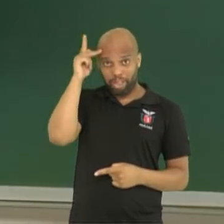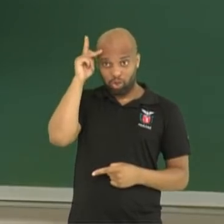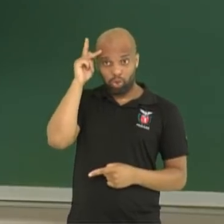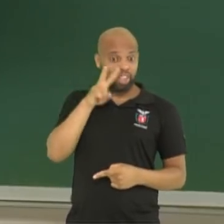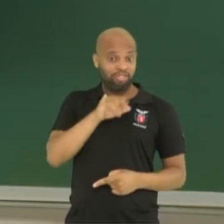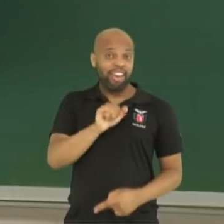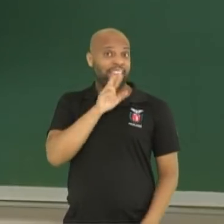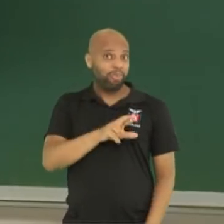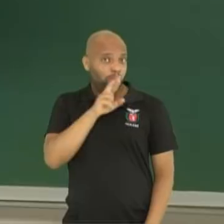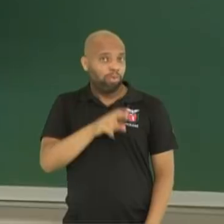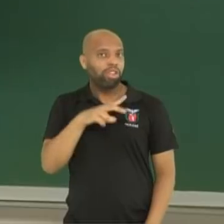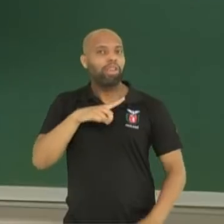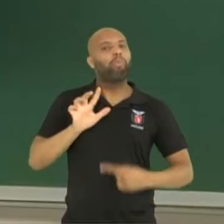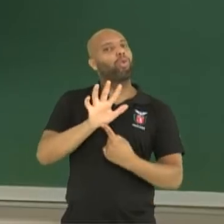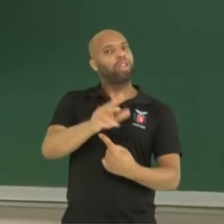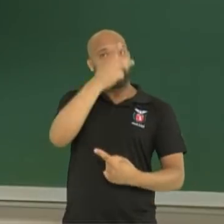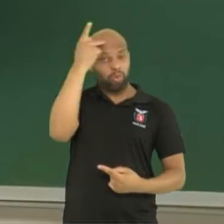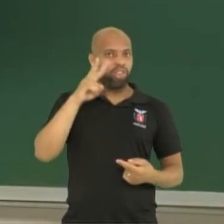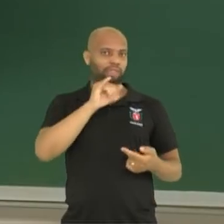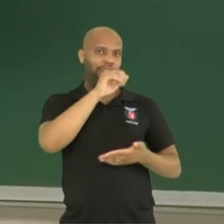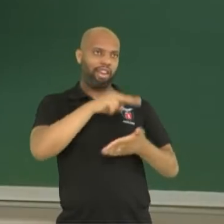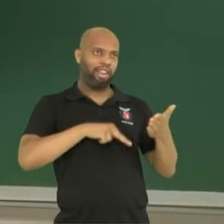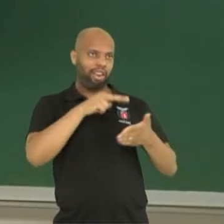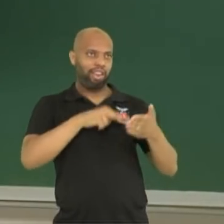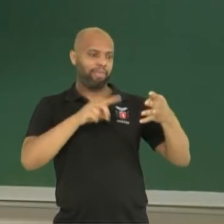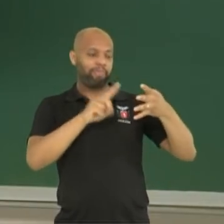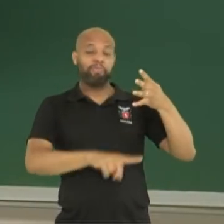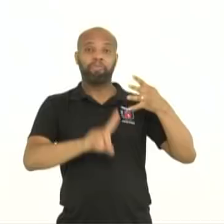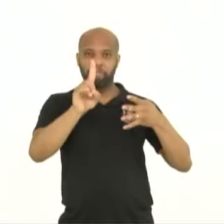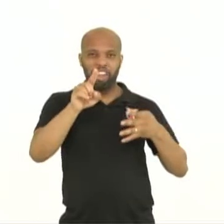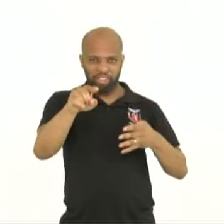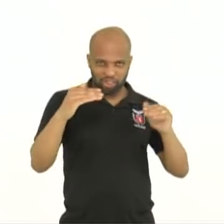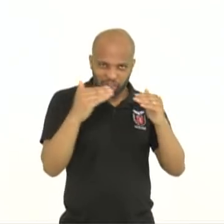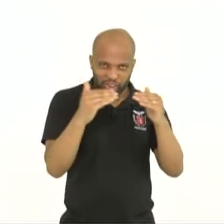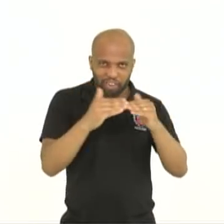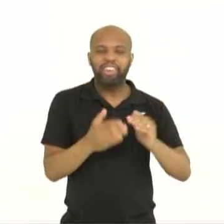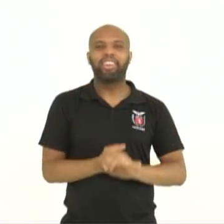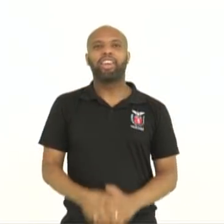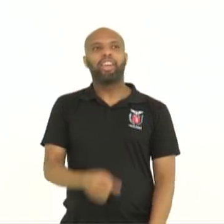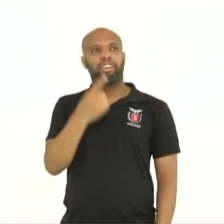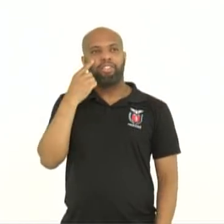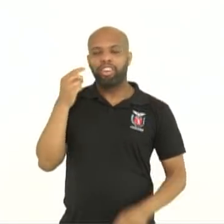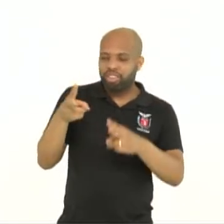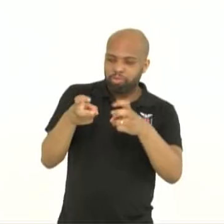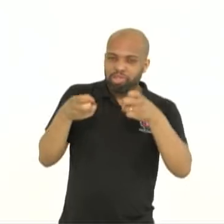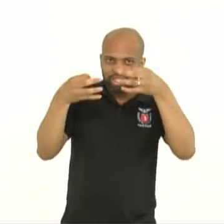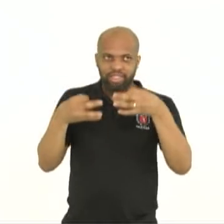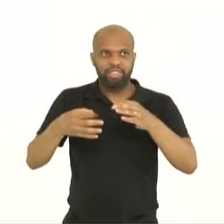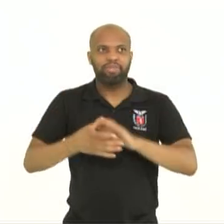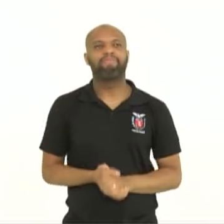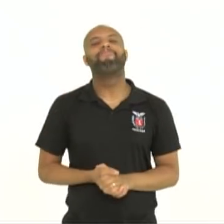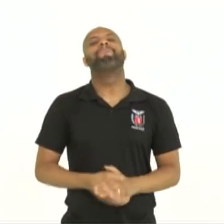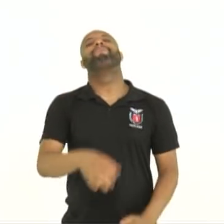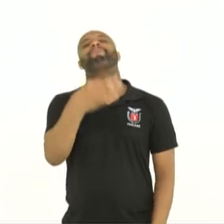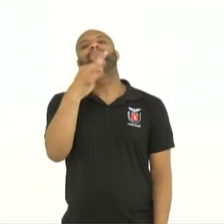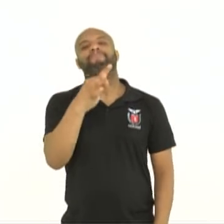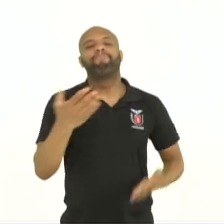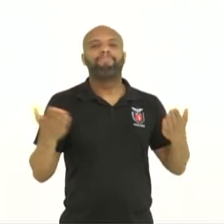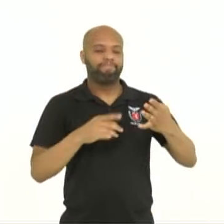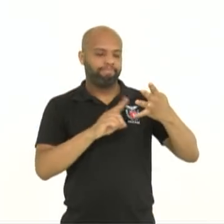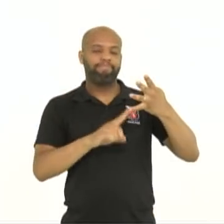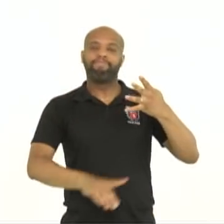apresentado ao leitor. Então, eu acho que é letra D. Você também acha? Observou direitinho? Então,